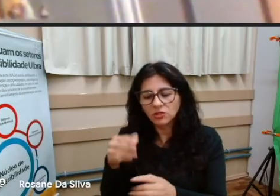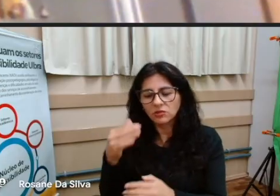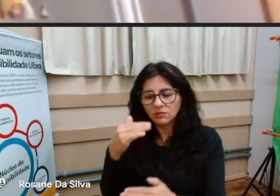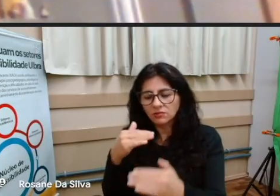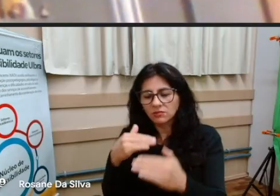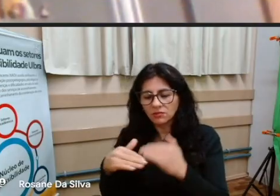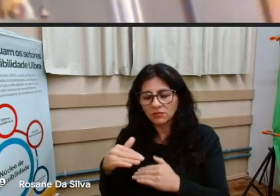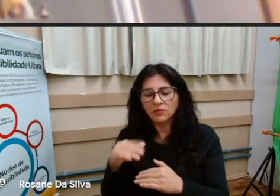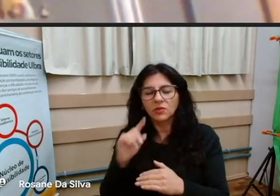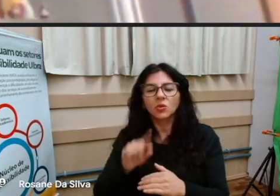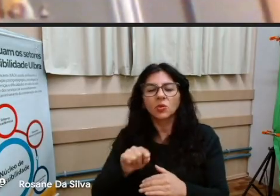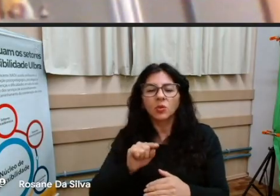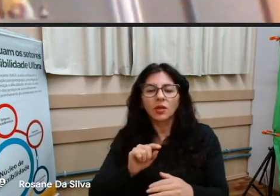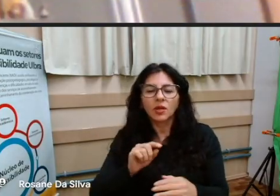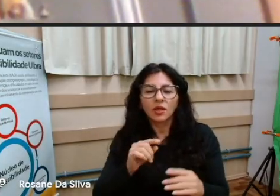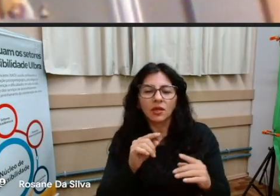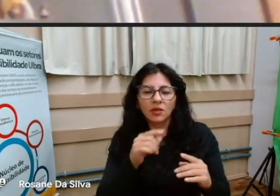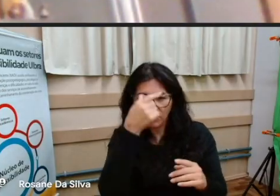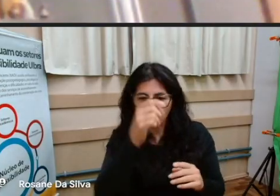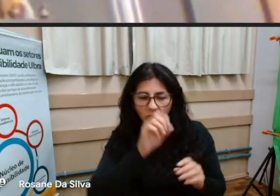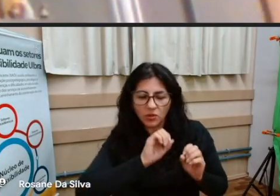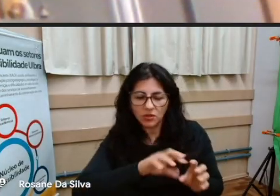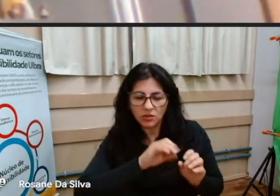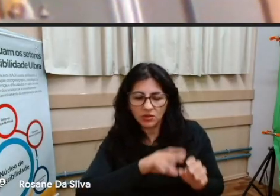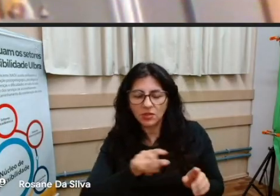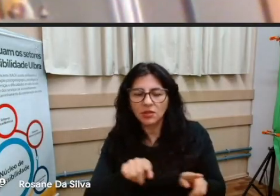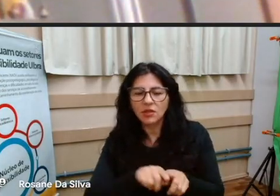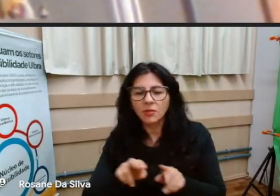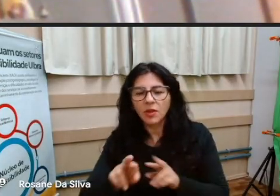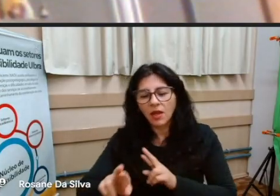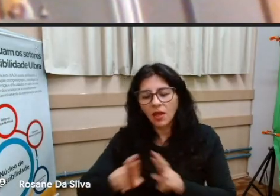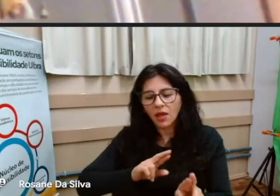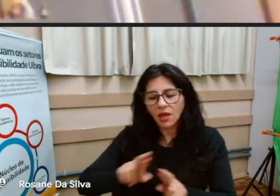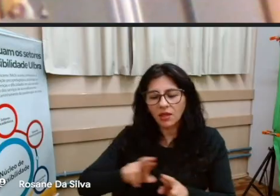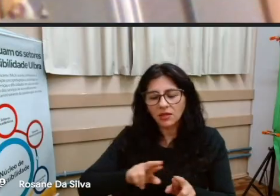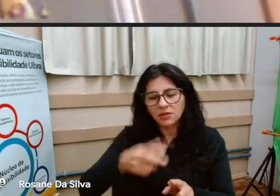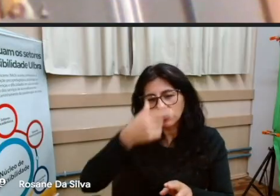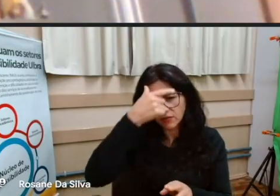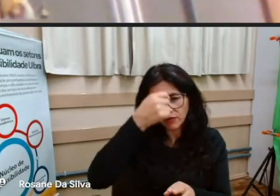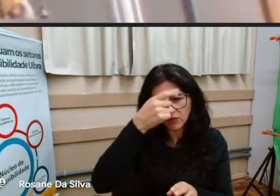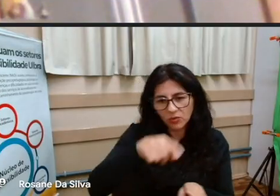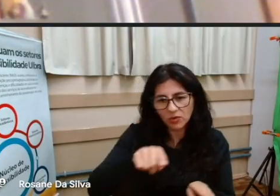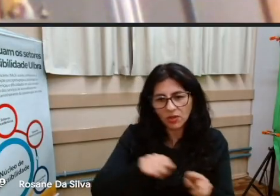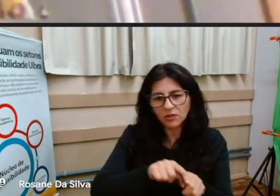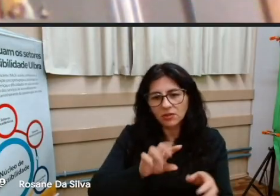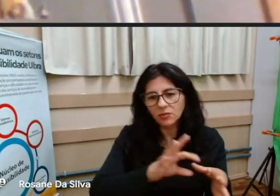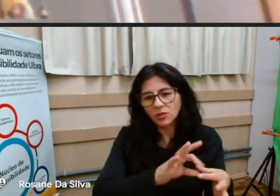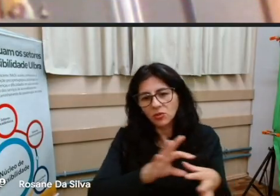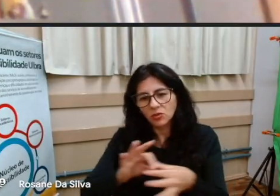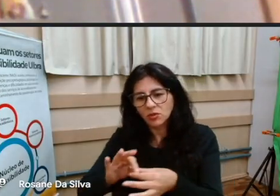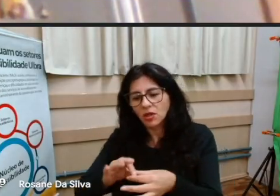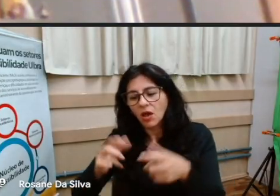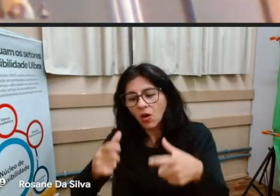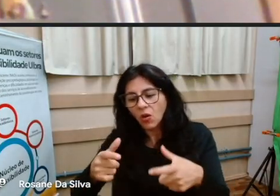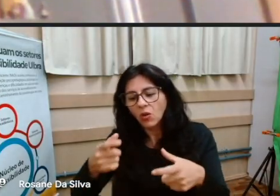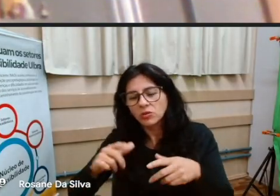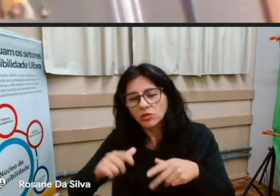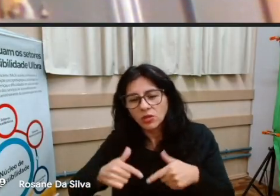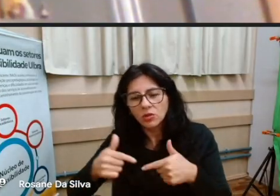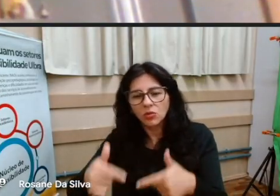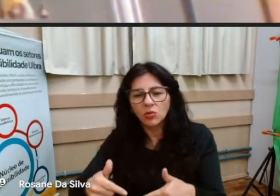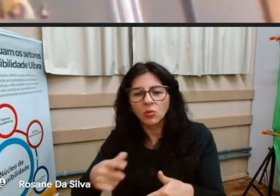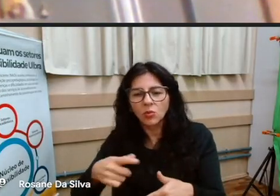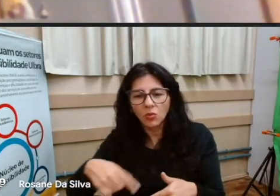desconstrução do que é ensinado pela Universidade né da relação entre a universidade e os contextos onde ela atua